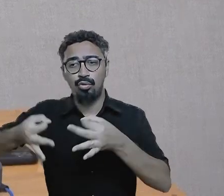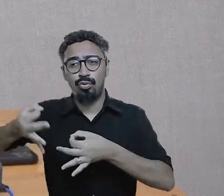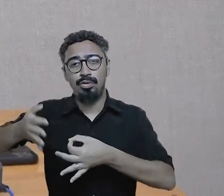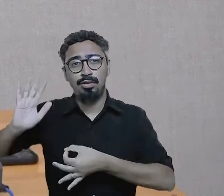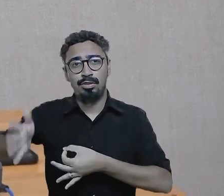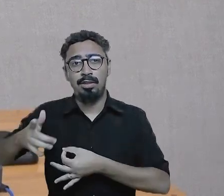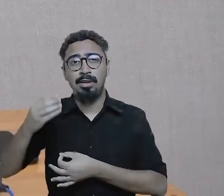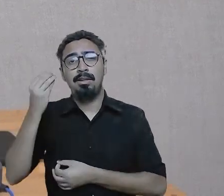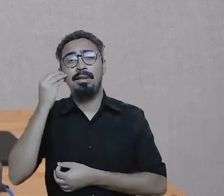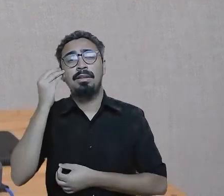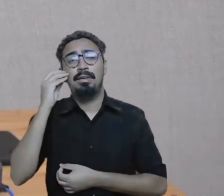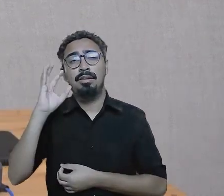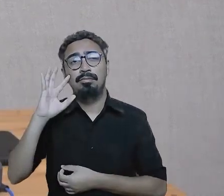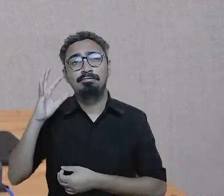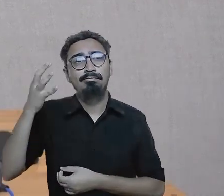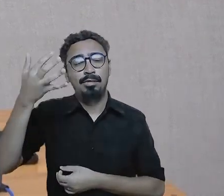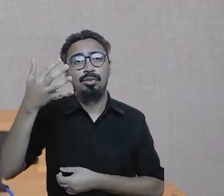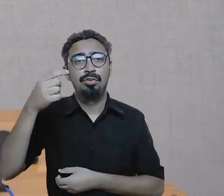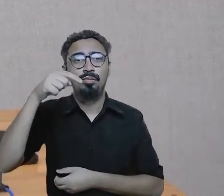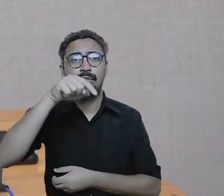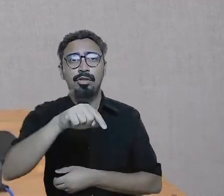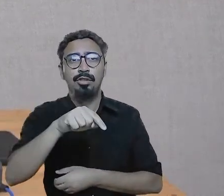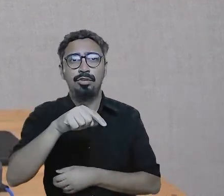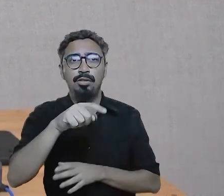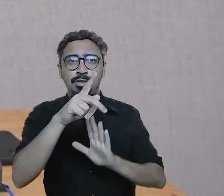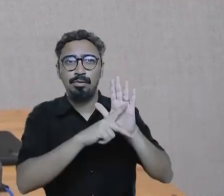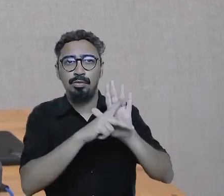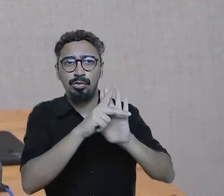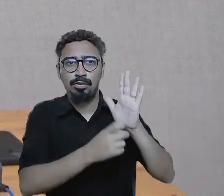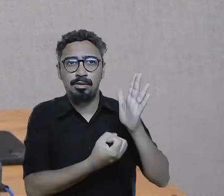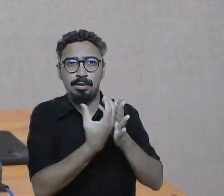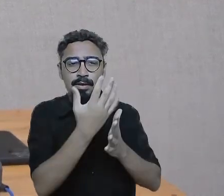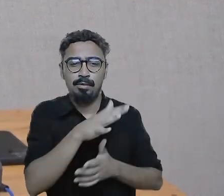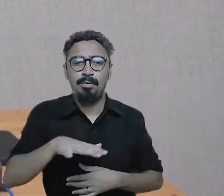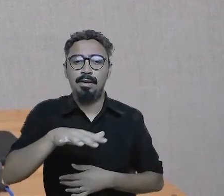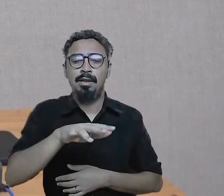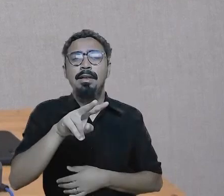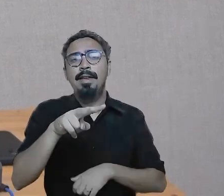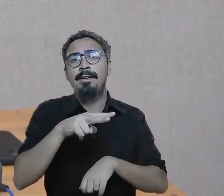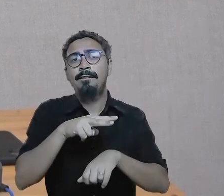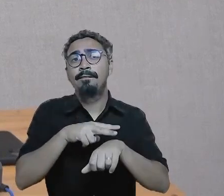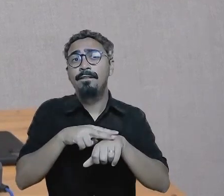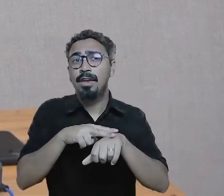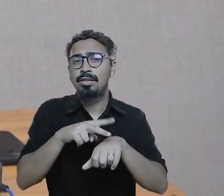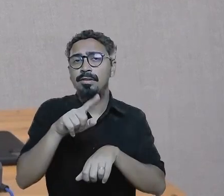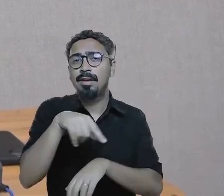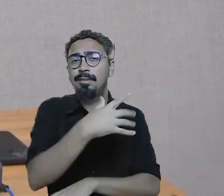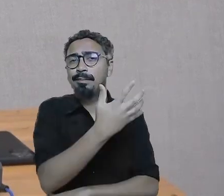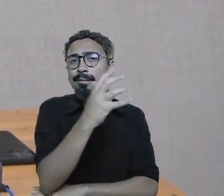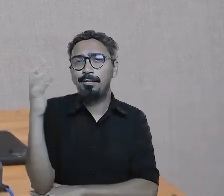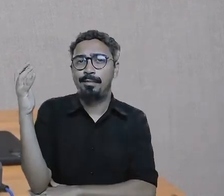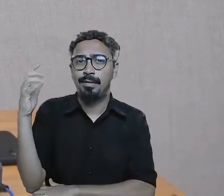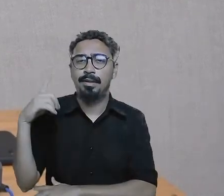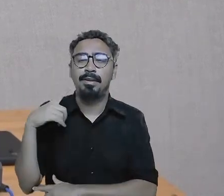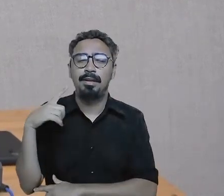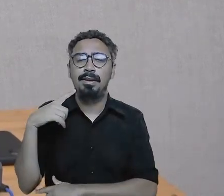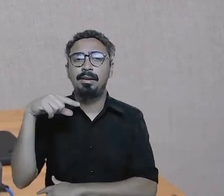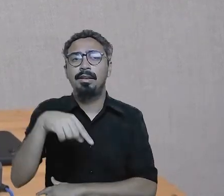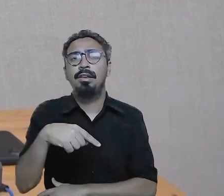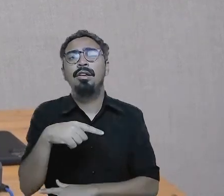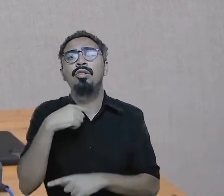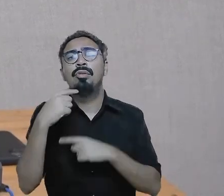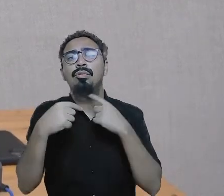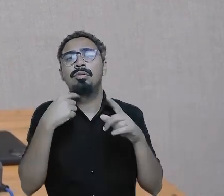construção do projeto a questão das áreas verdes aonde não deu certo essa essa retirada no governo